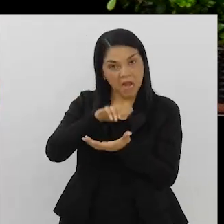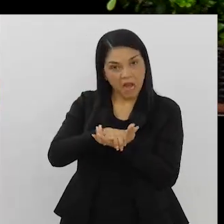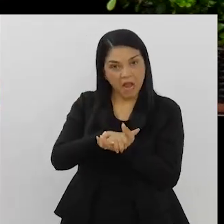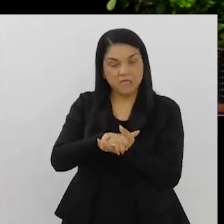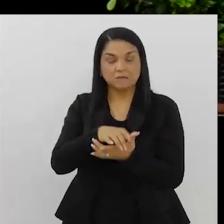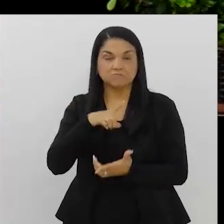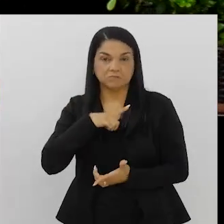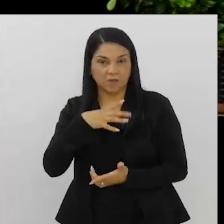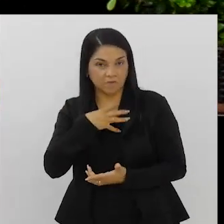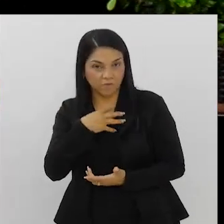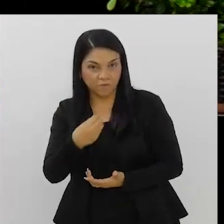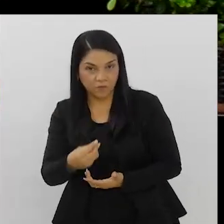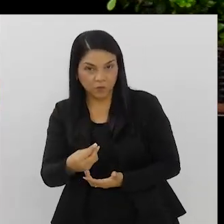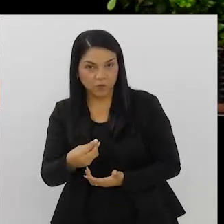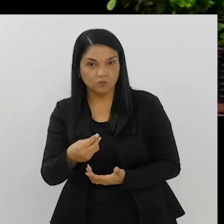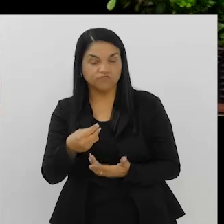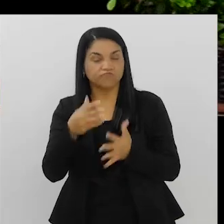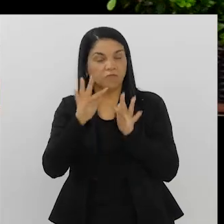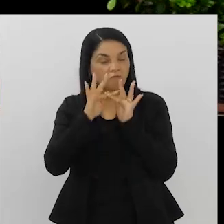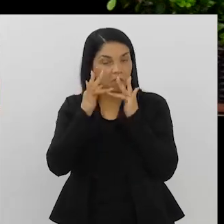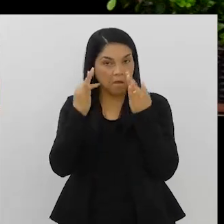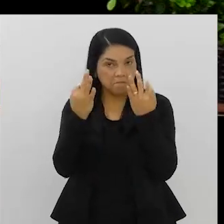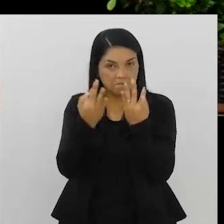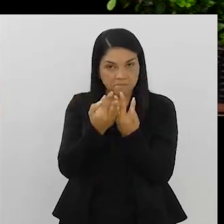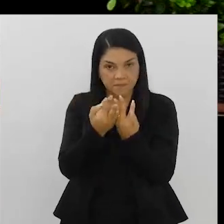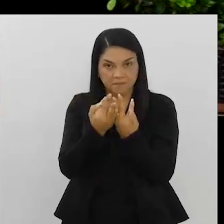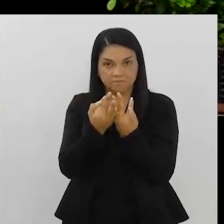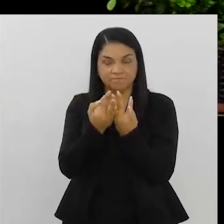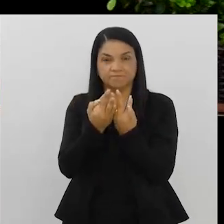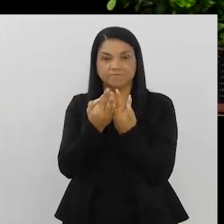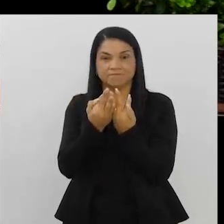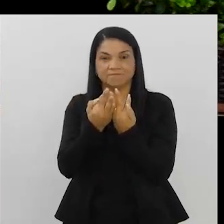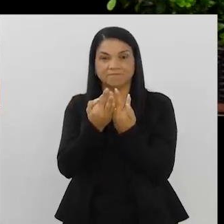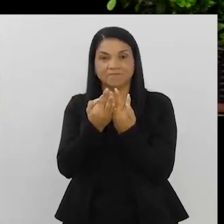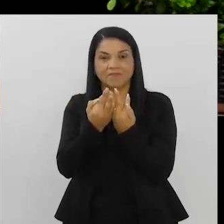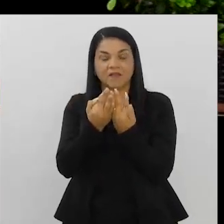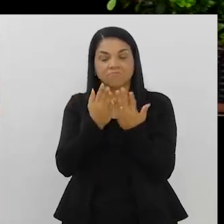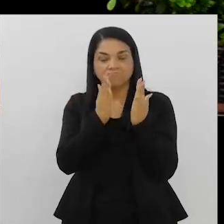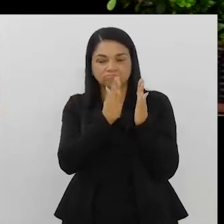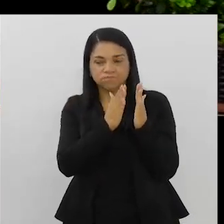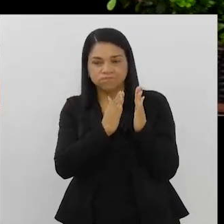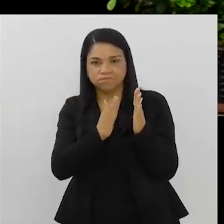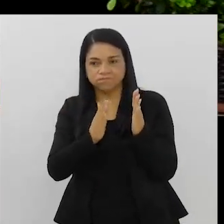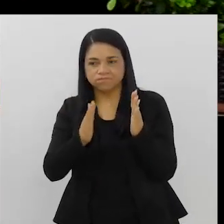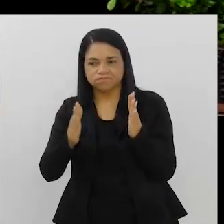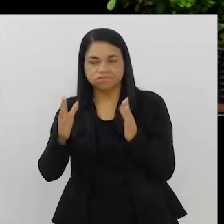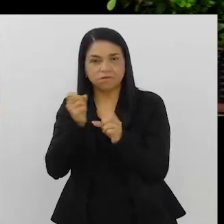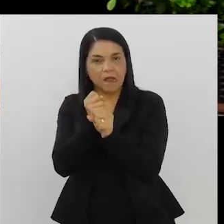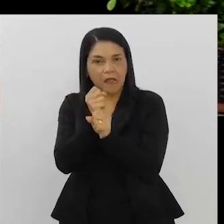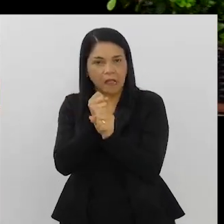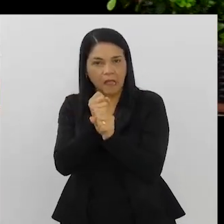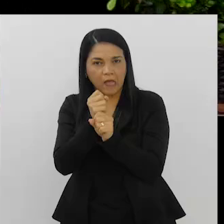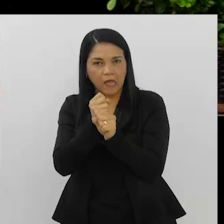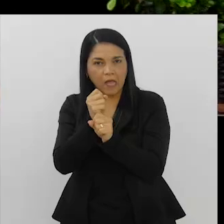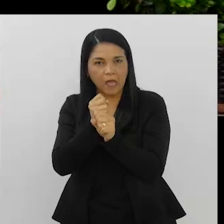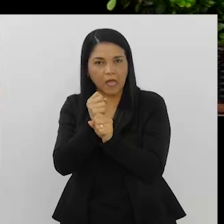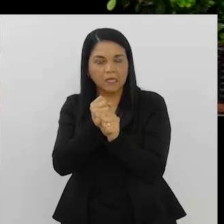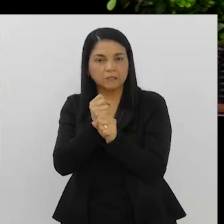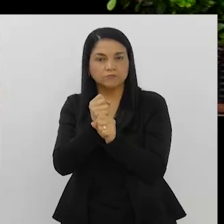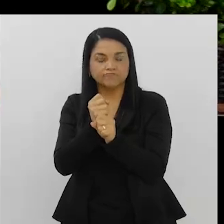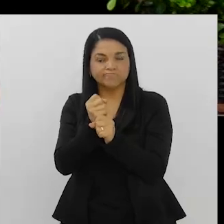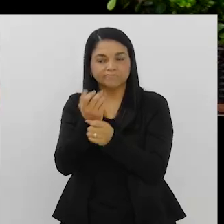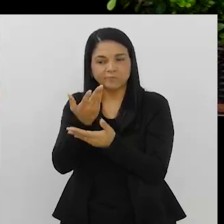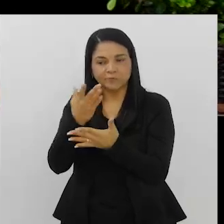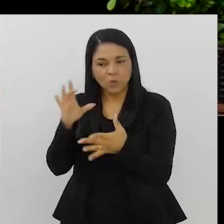têm filhos, né? Constroem as suas famílias e ao longo dos anos ela vai construindo ali,